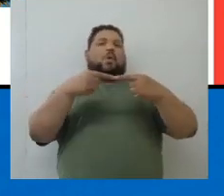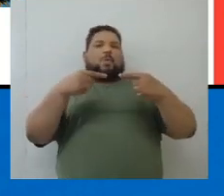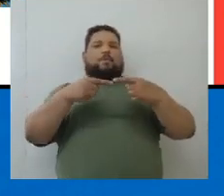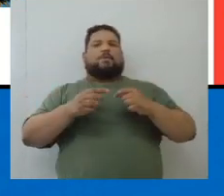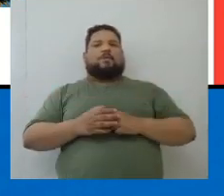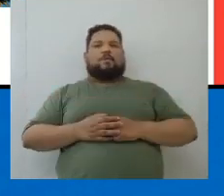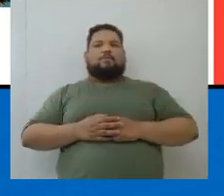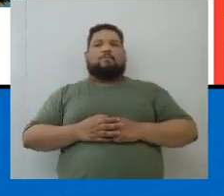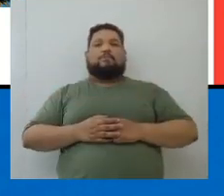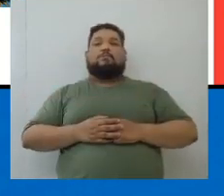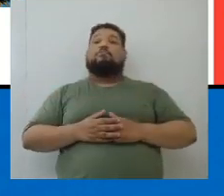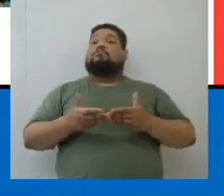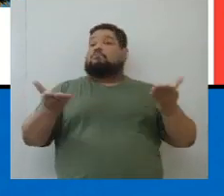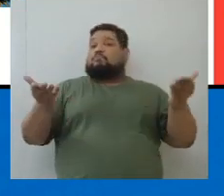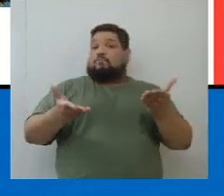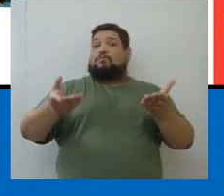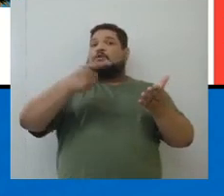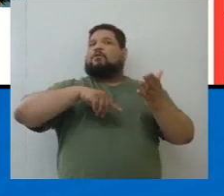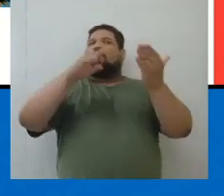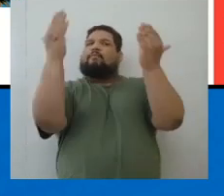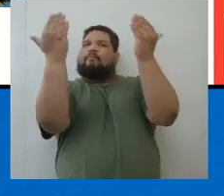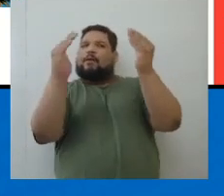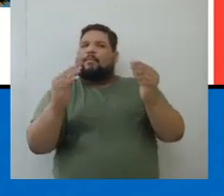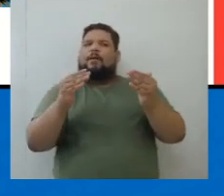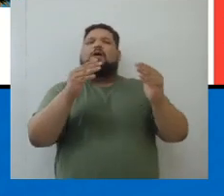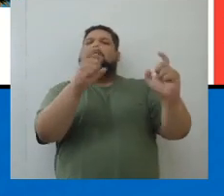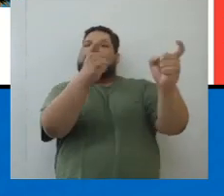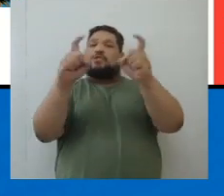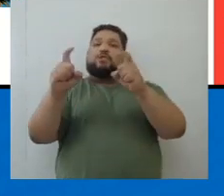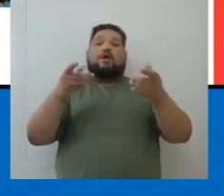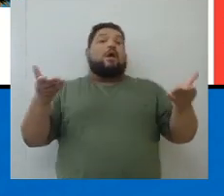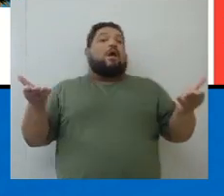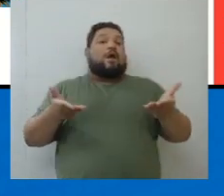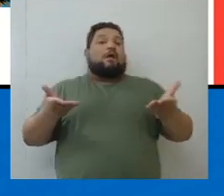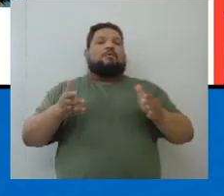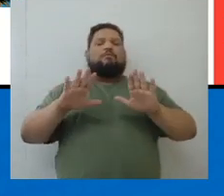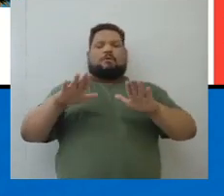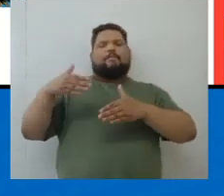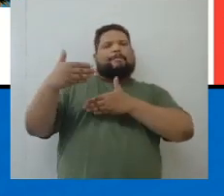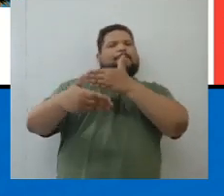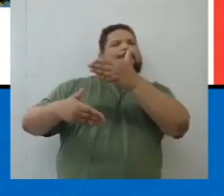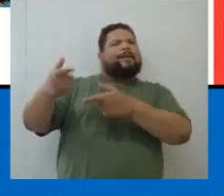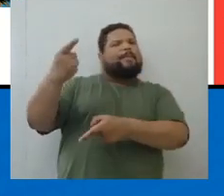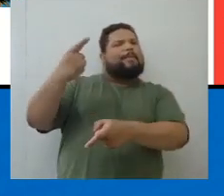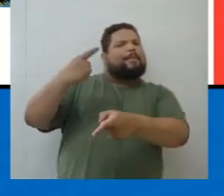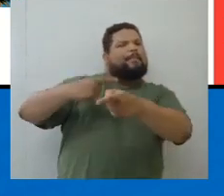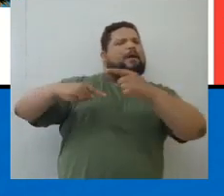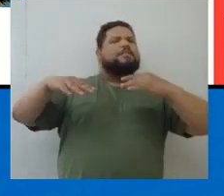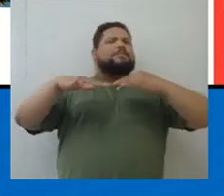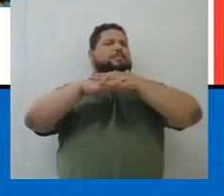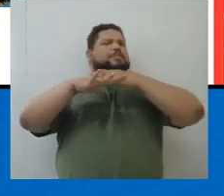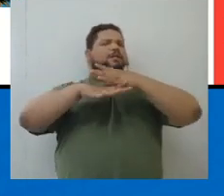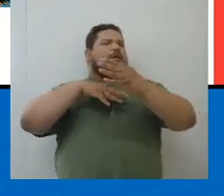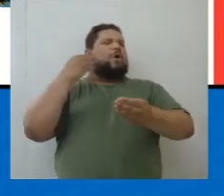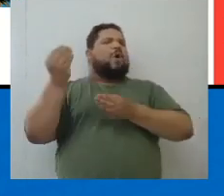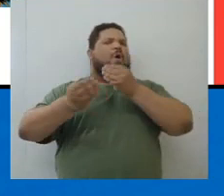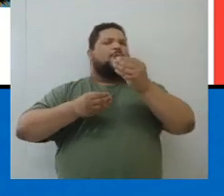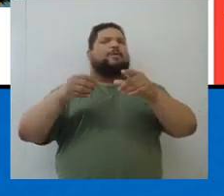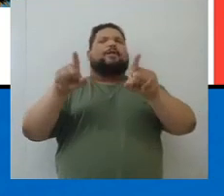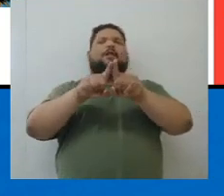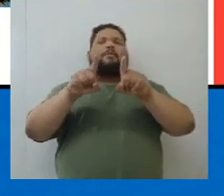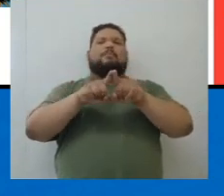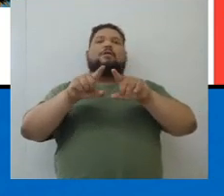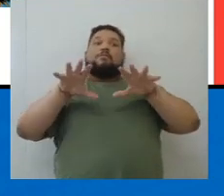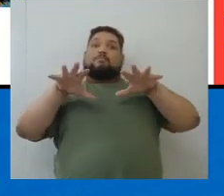ser análise de discussão para a gente logo logo. Como é que se deu o processo de urbanização? Como é que se promove o processo